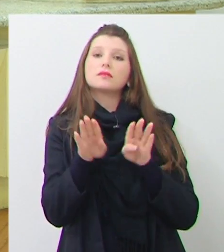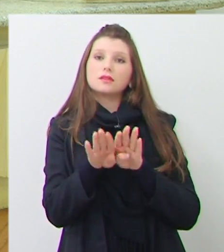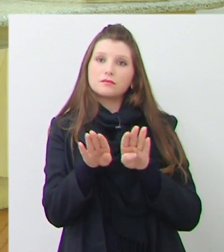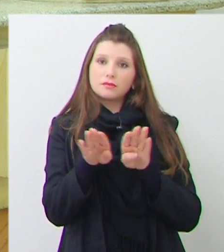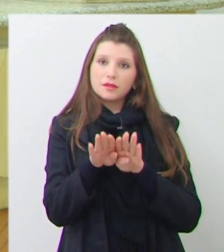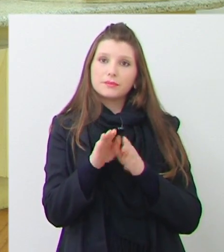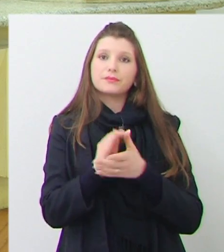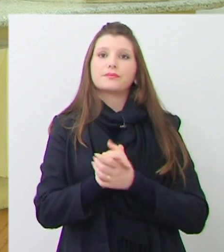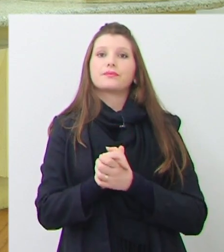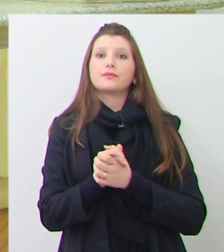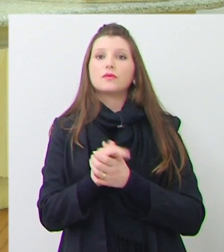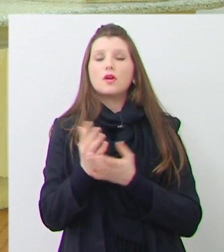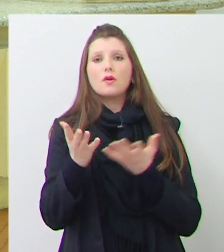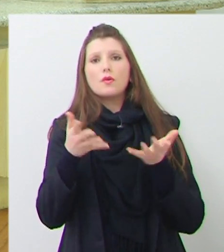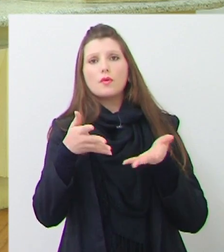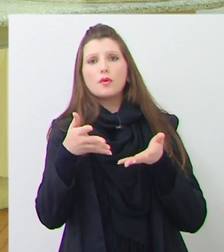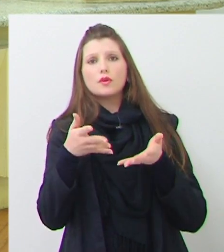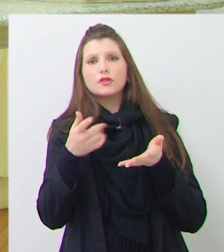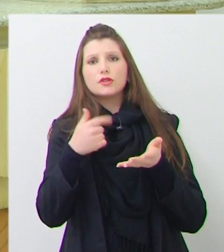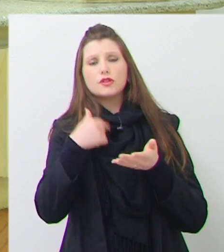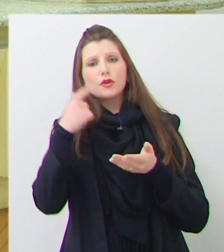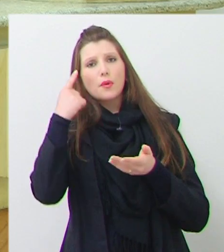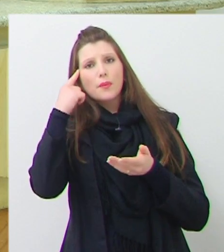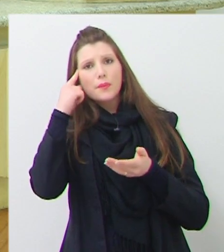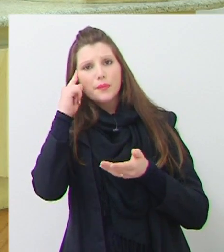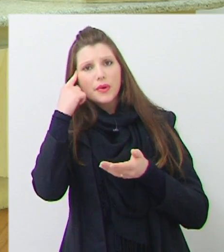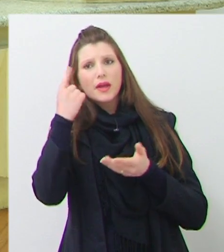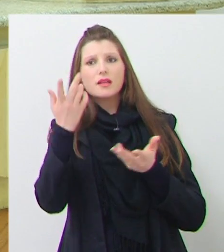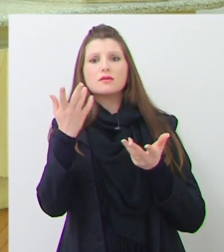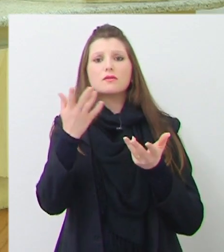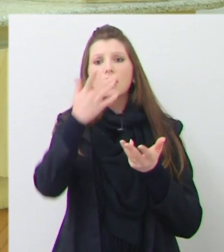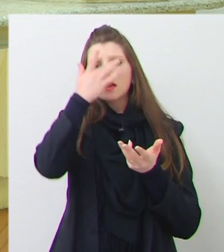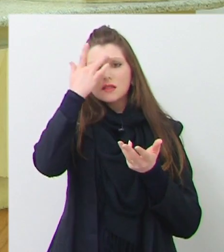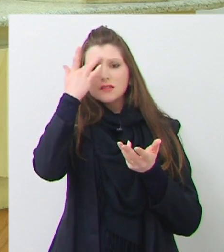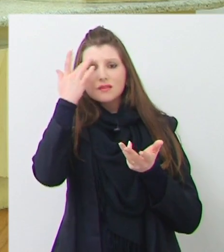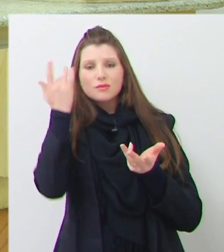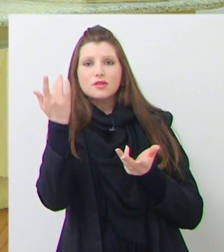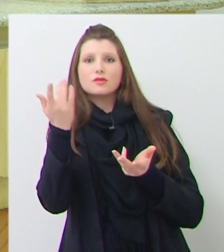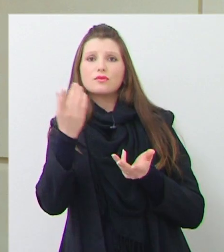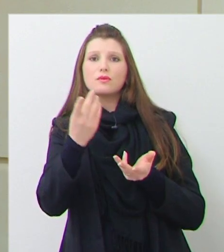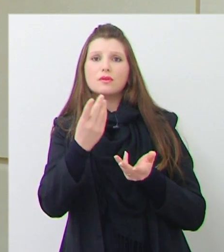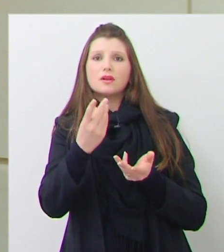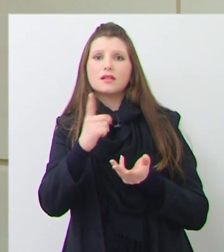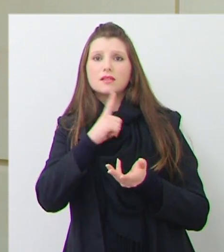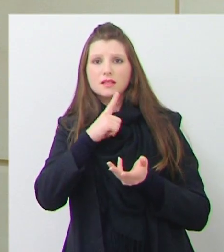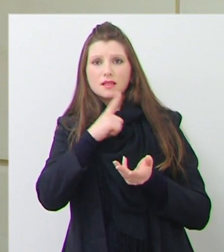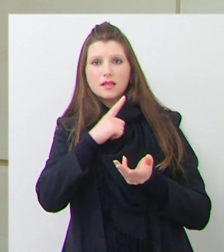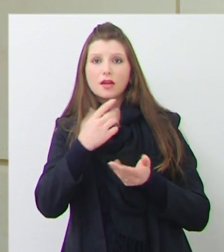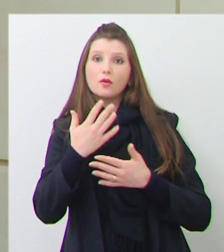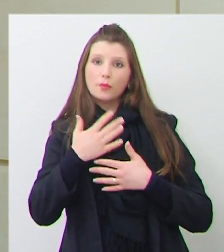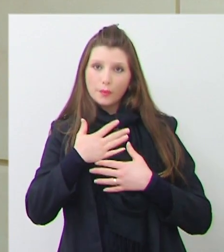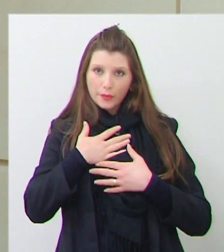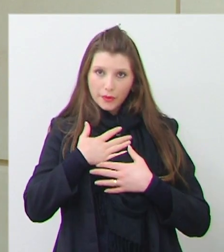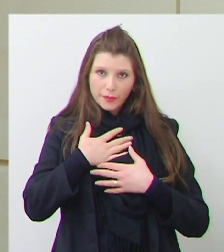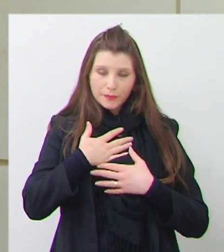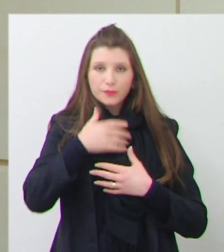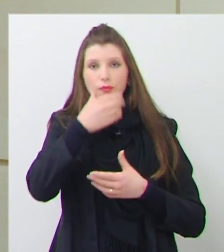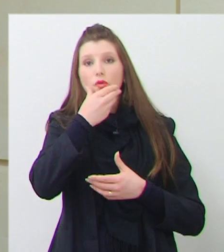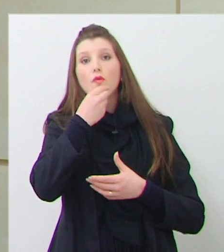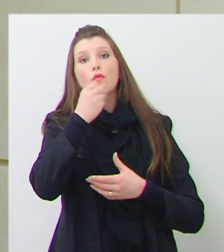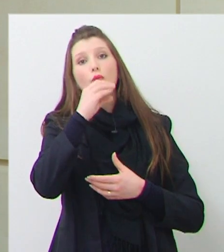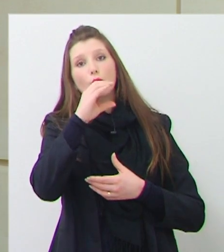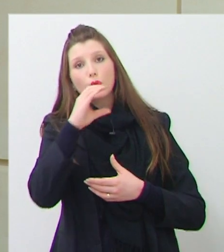Hoje eu atribuo muito o salvamento da vida, daquele episódio que ocorreu sobre o meu cunhado, ao ágil atendimento do